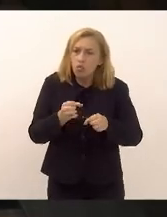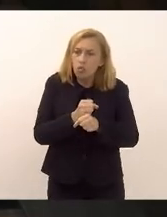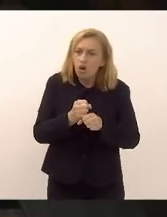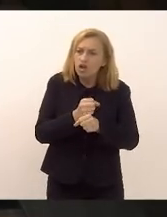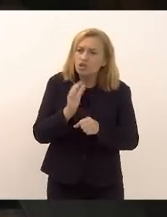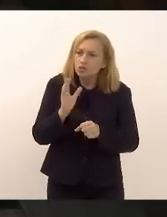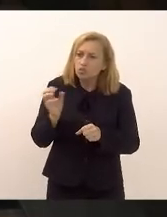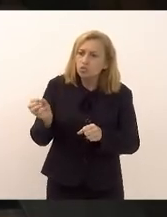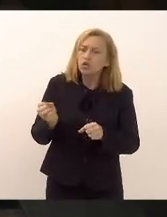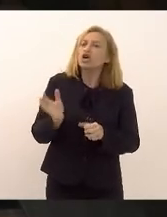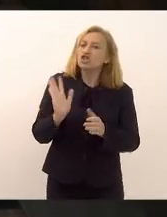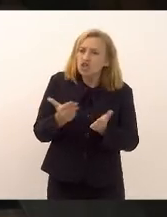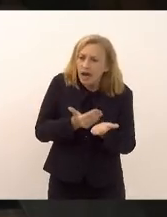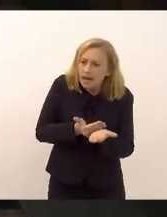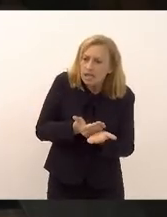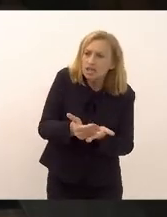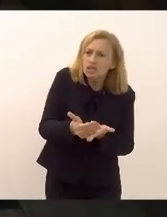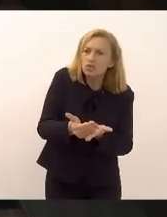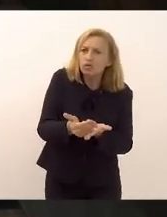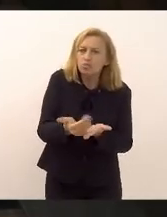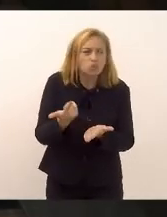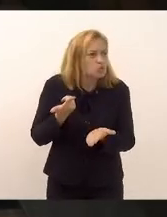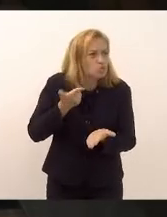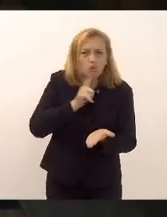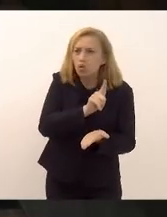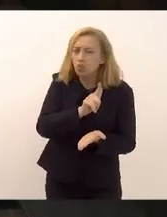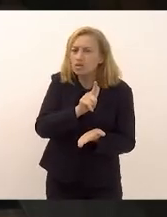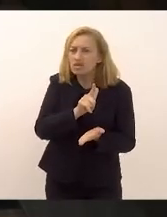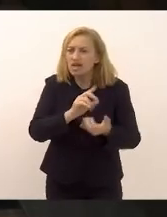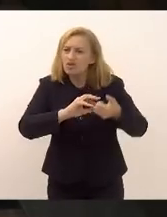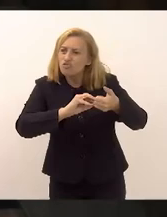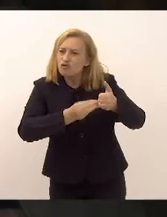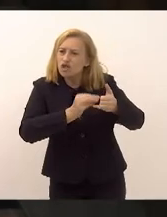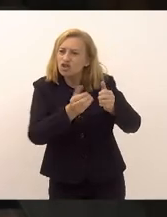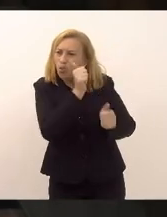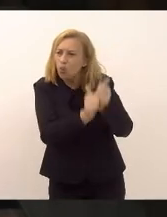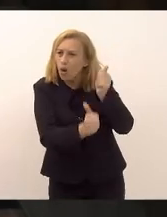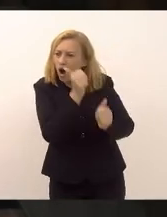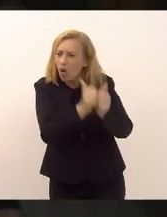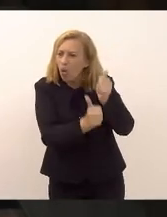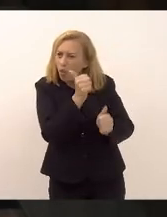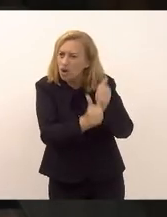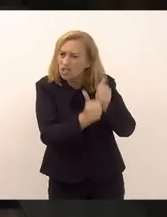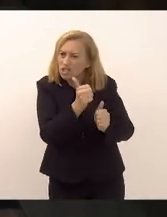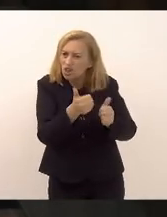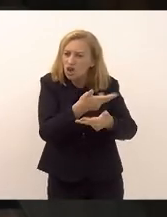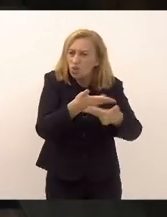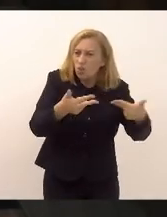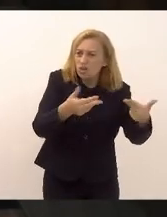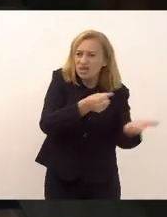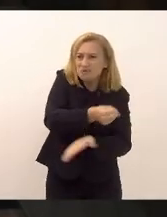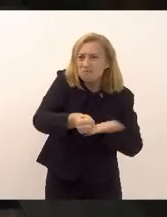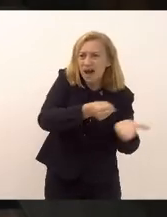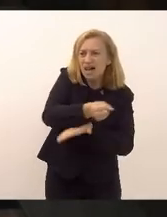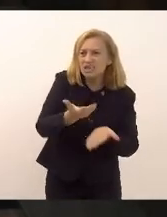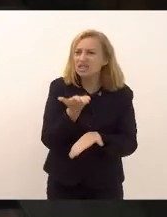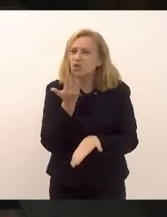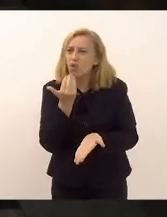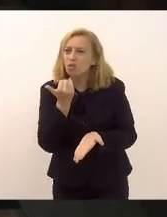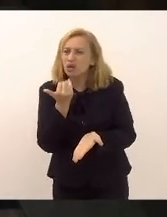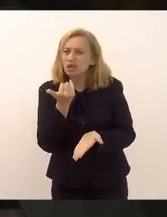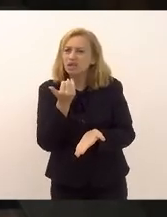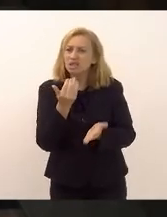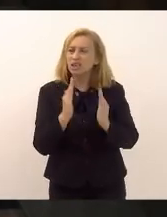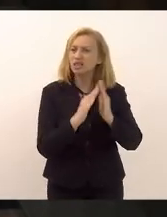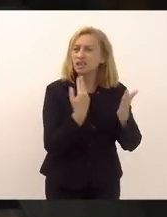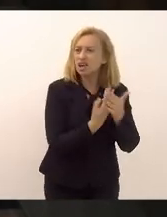iniciado, sem conseguir dar conta do feijão com arroz, literalmente. Falta feijão com arroz na FAETEC